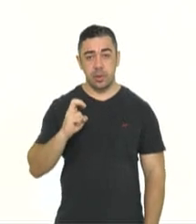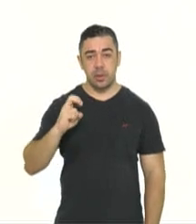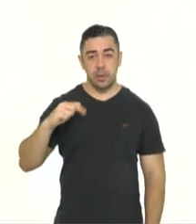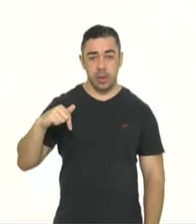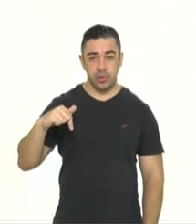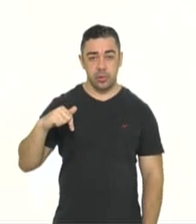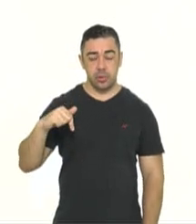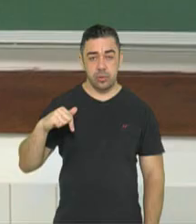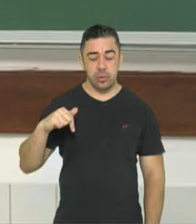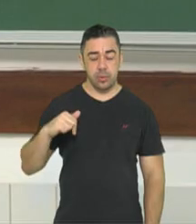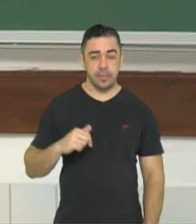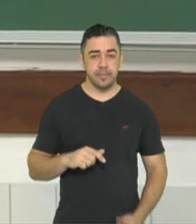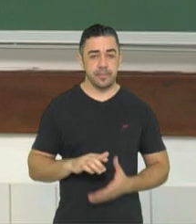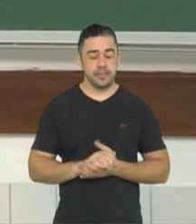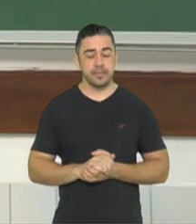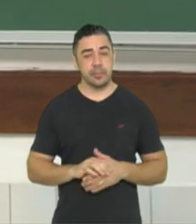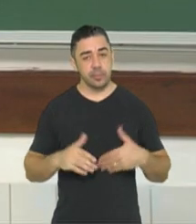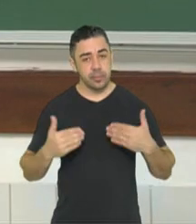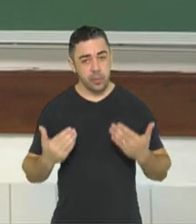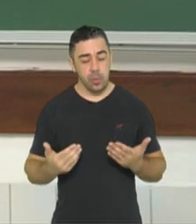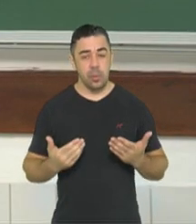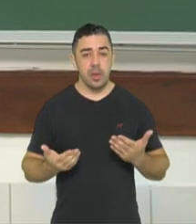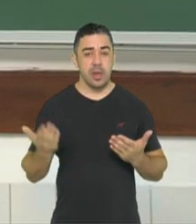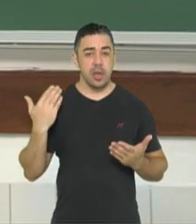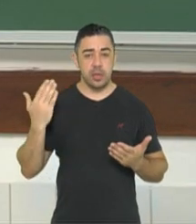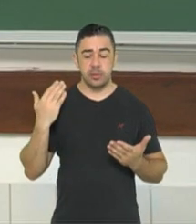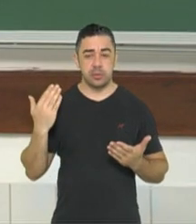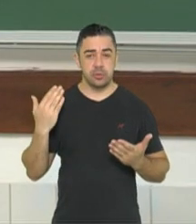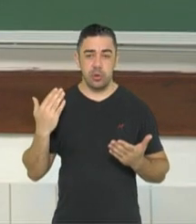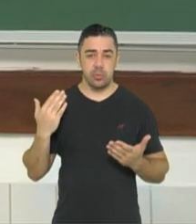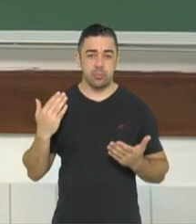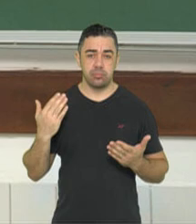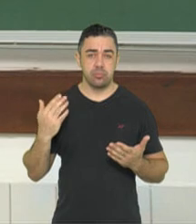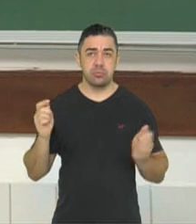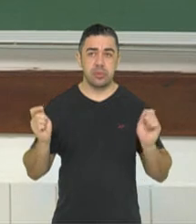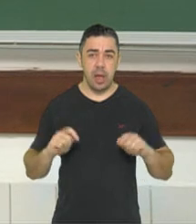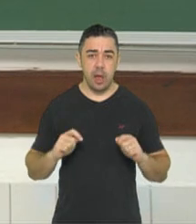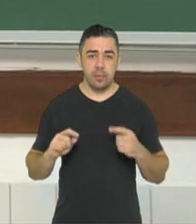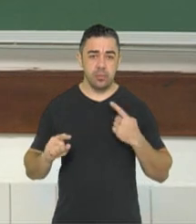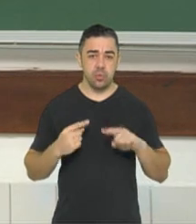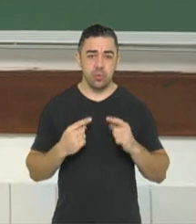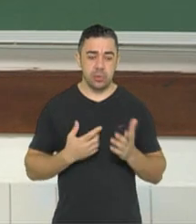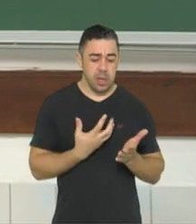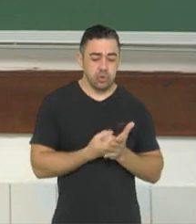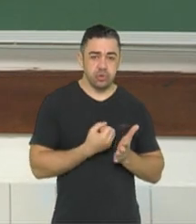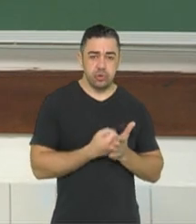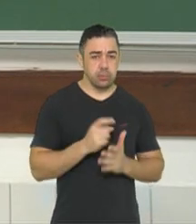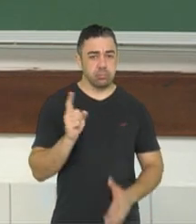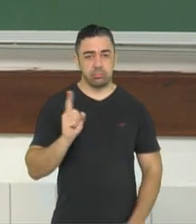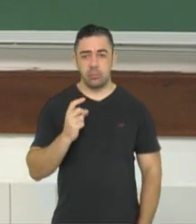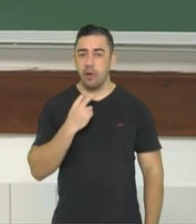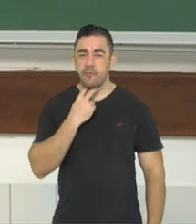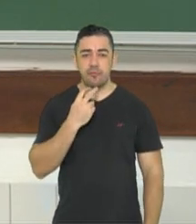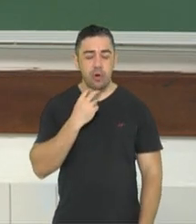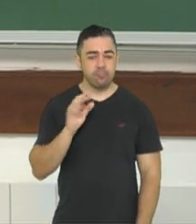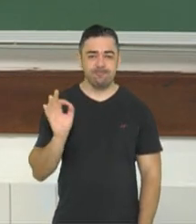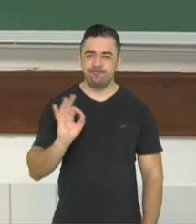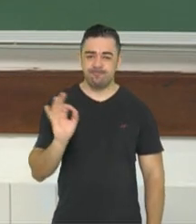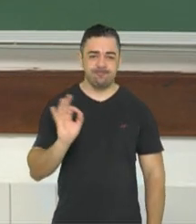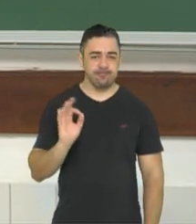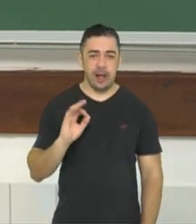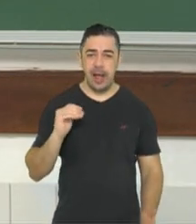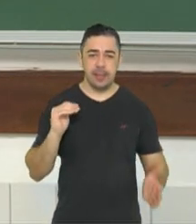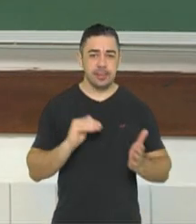1857. Então, antigamente, não era possível ouvir ou gravar a voz de um ser humano